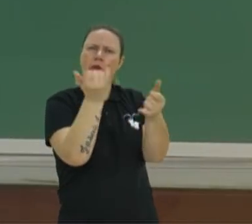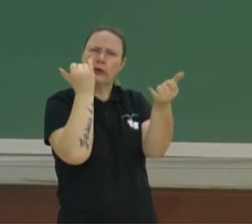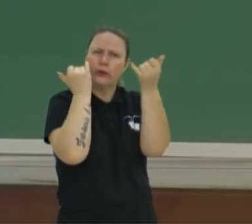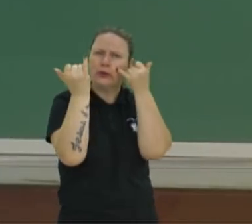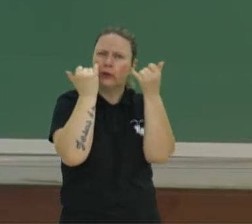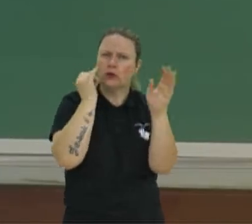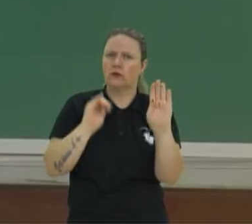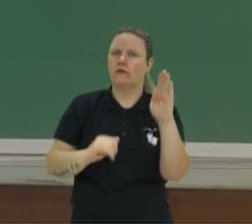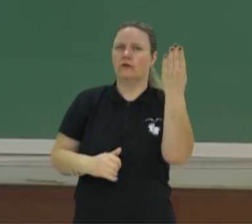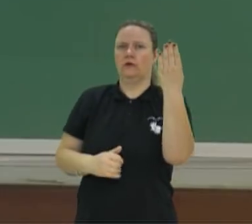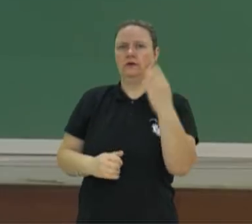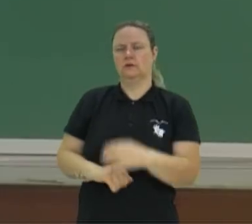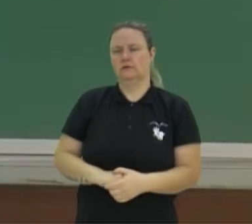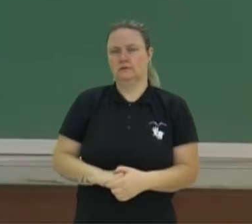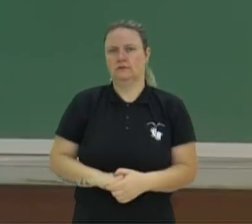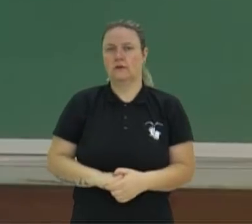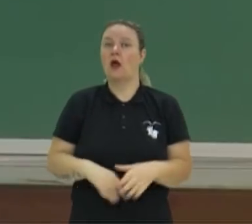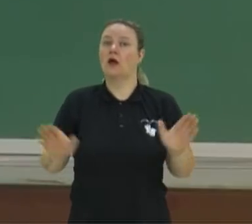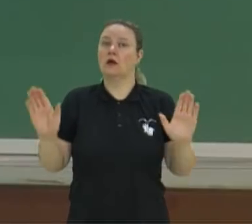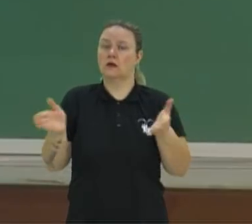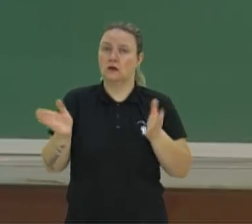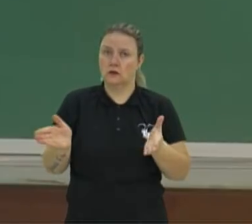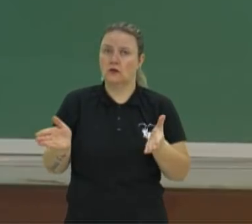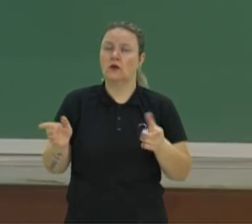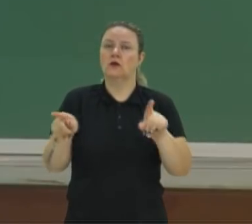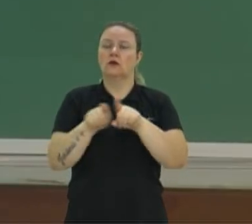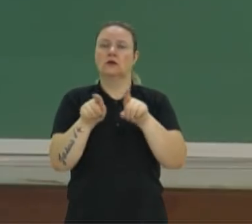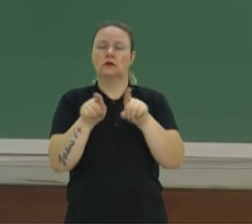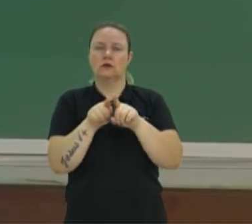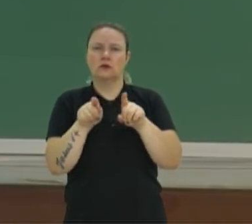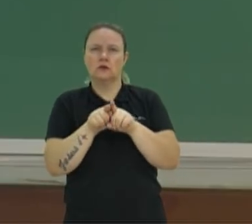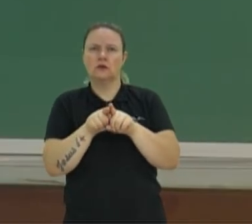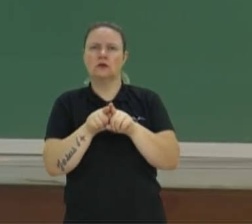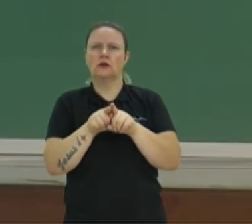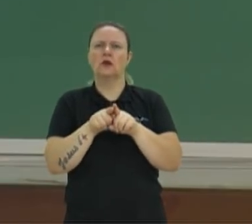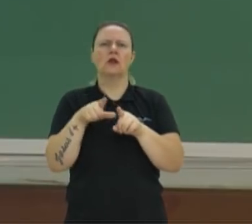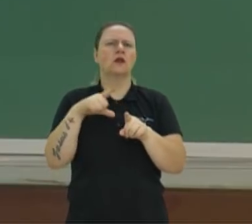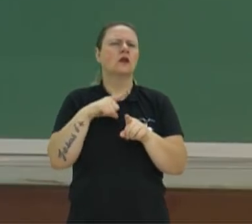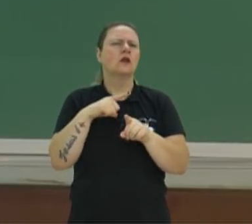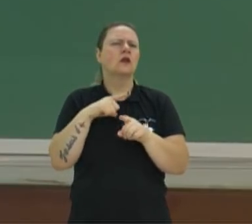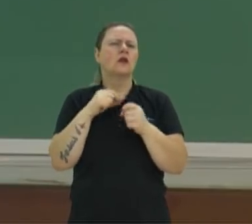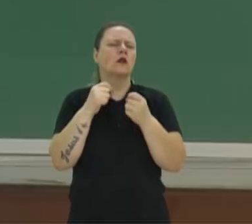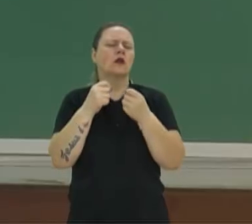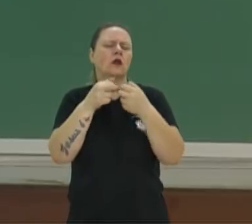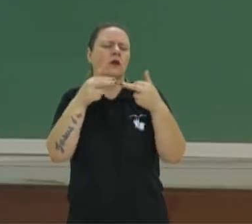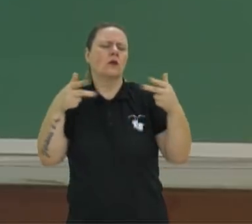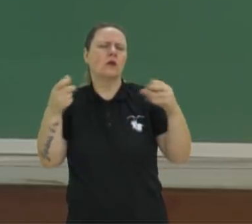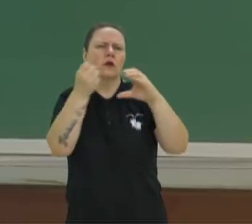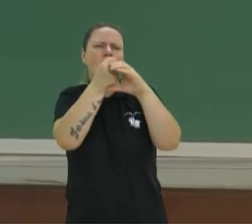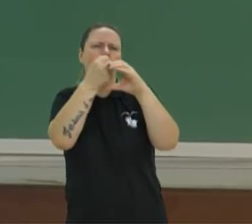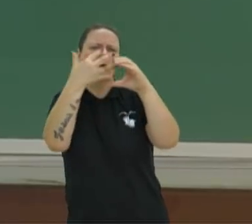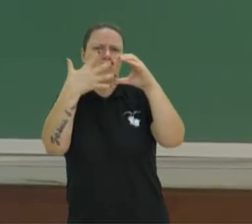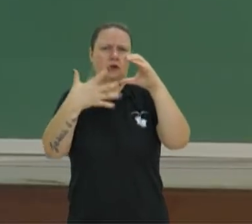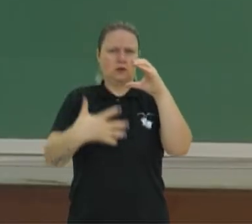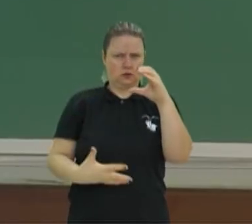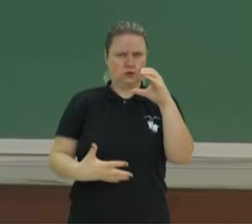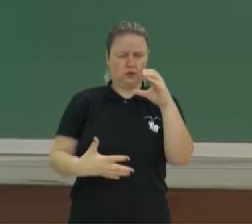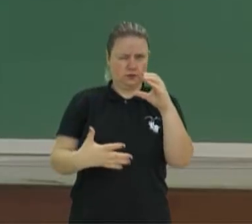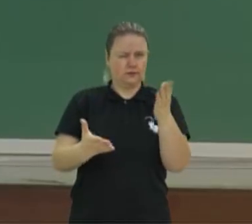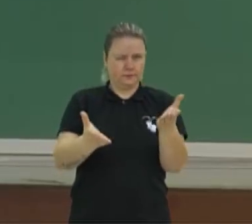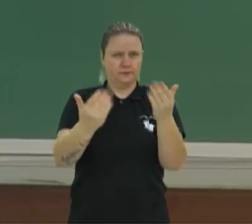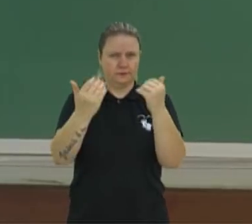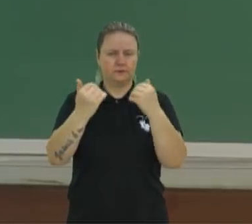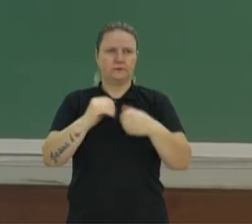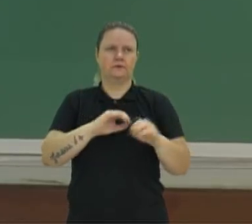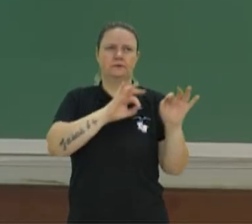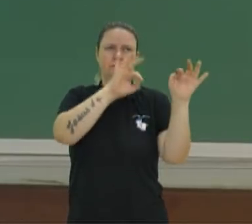já que estamos falando do guia, quero retomar algumas partes, algumas particularidades, algumas características dele com vocês. Veja só.